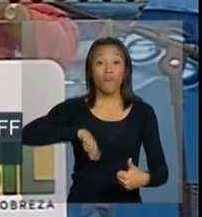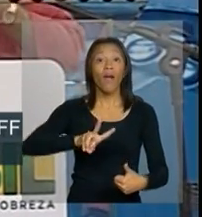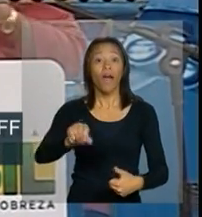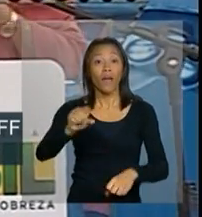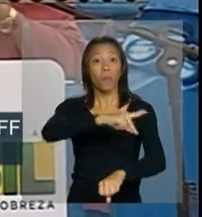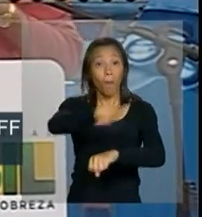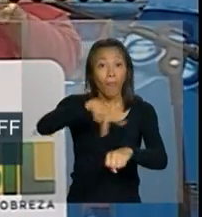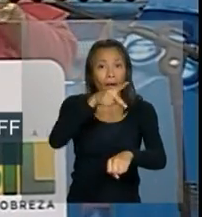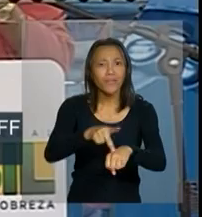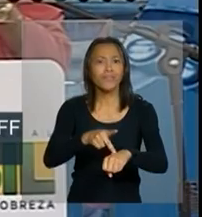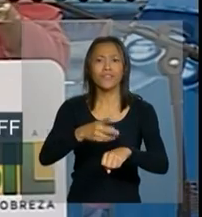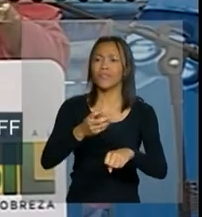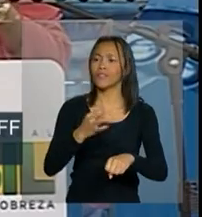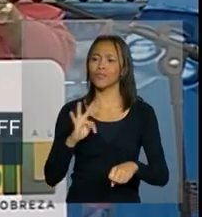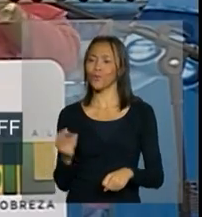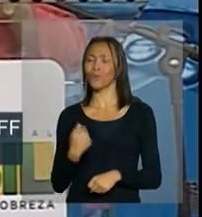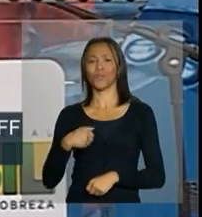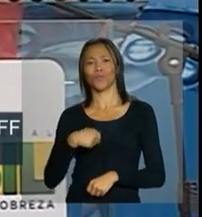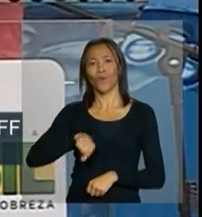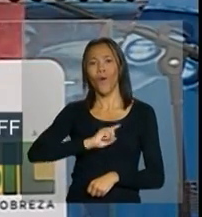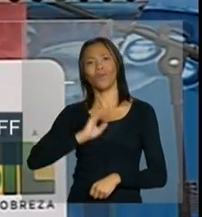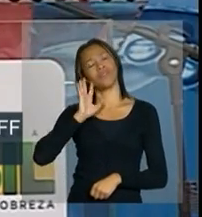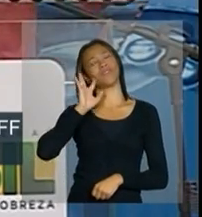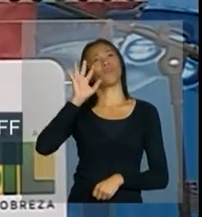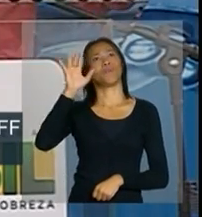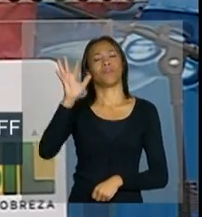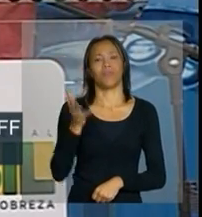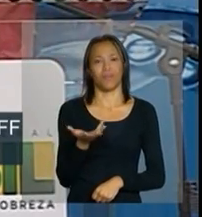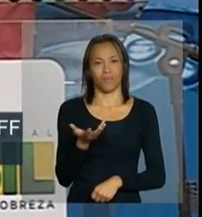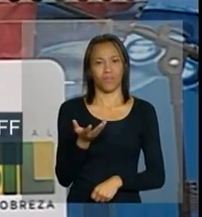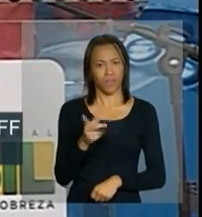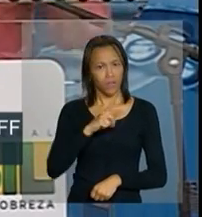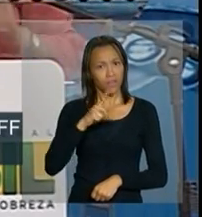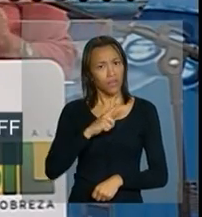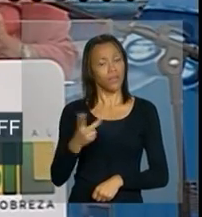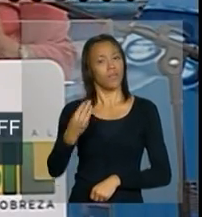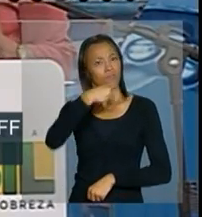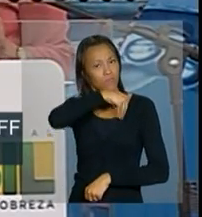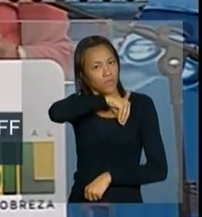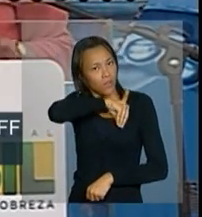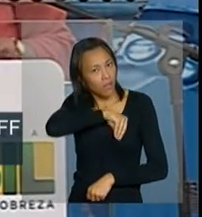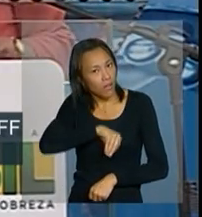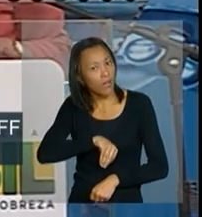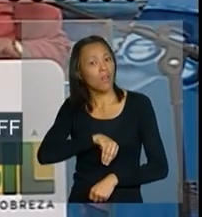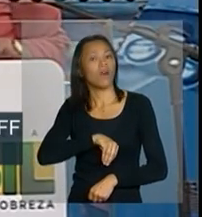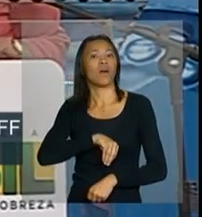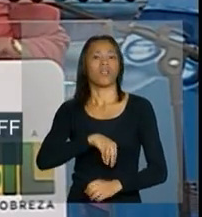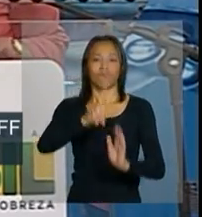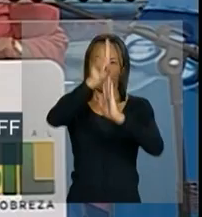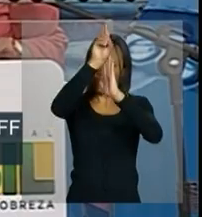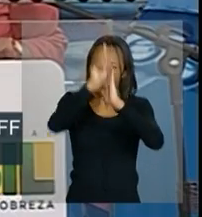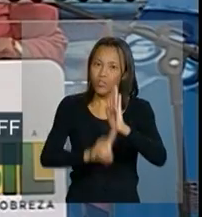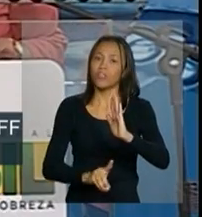que é o país que todos nós sonhamos, em que o mínimo de renda seja